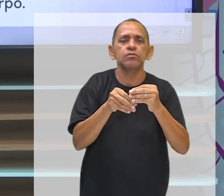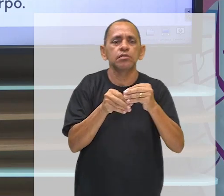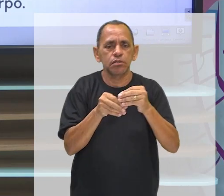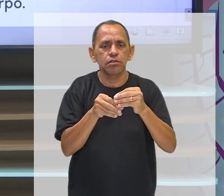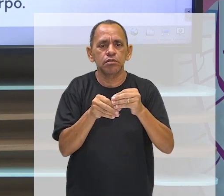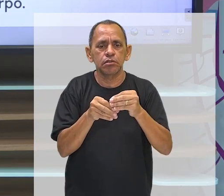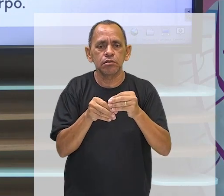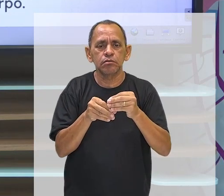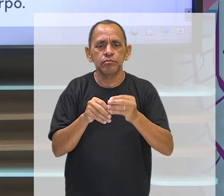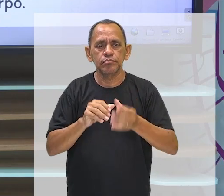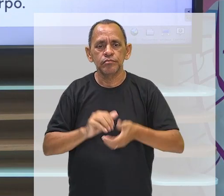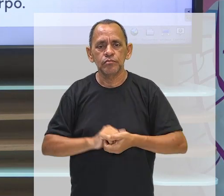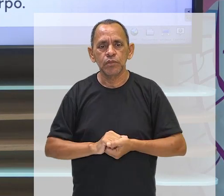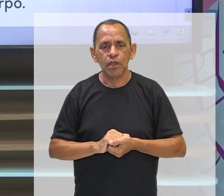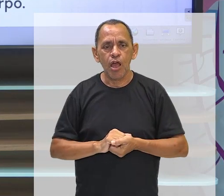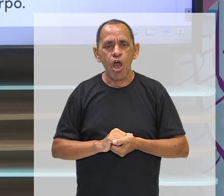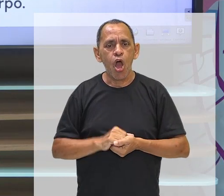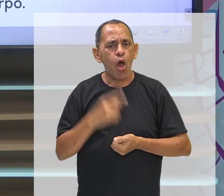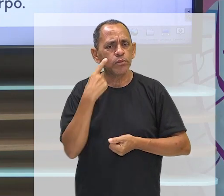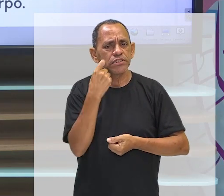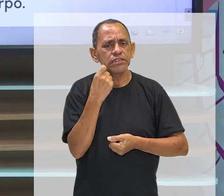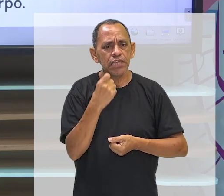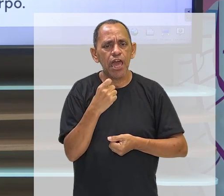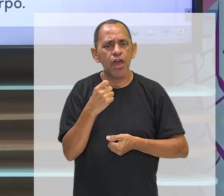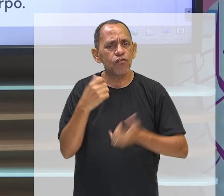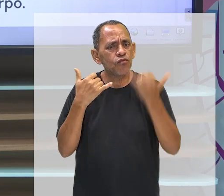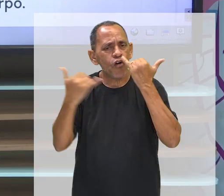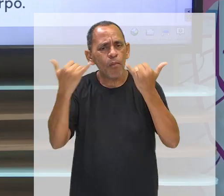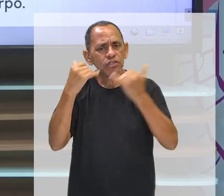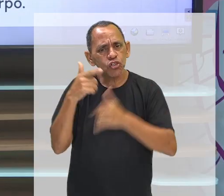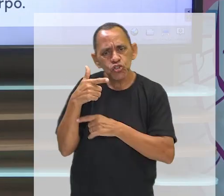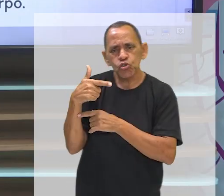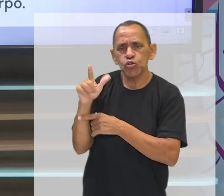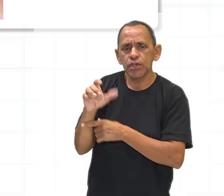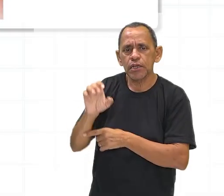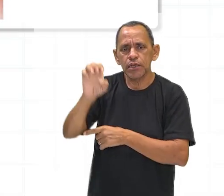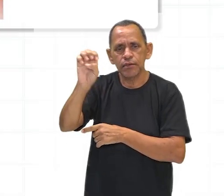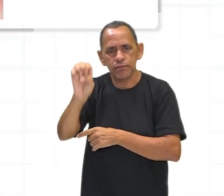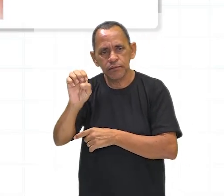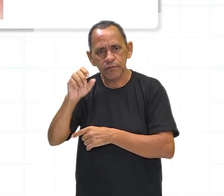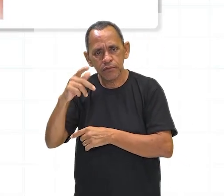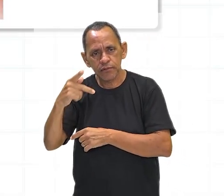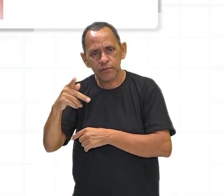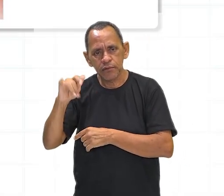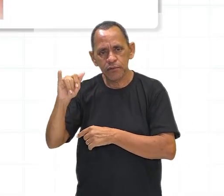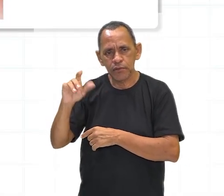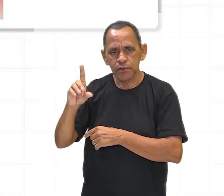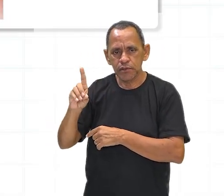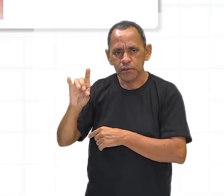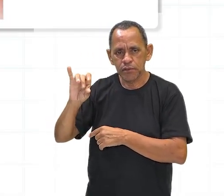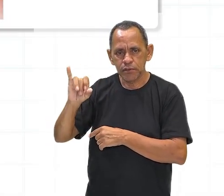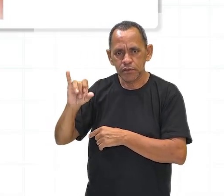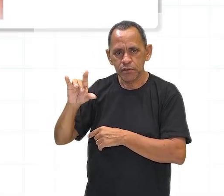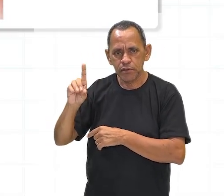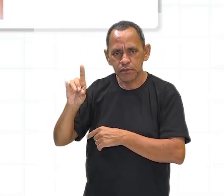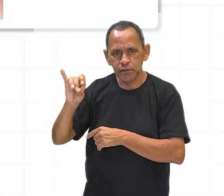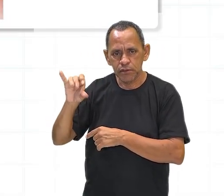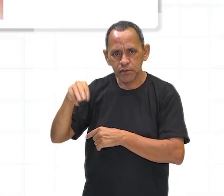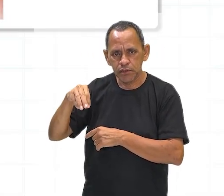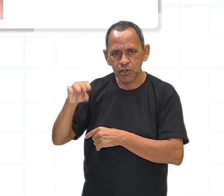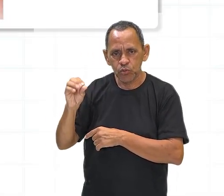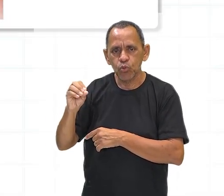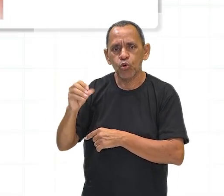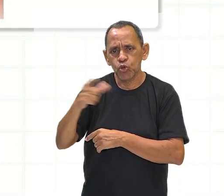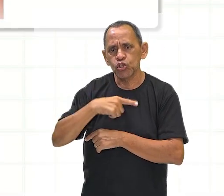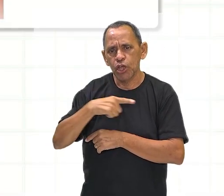a gente vai observar agora mais informações sobre o epidídimo. Então, acompanha aí na nossa imagem a seguir, a gente tem